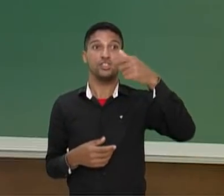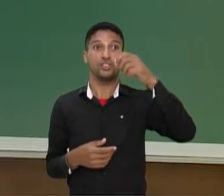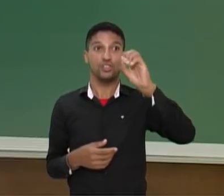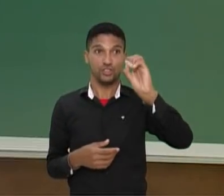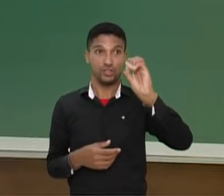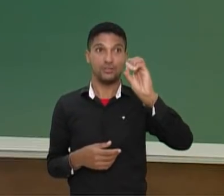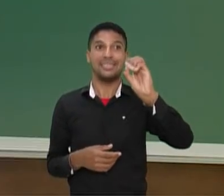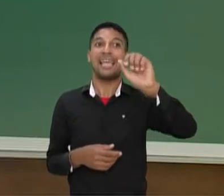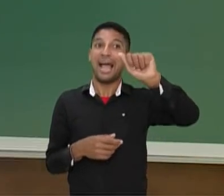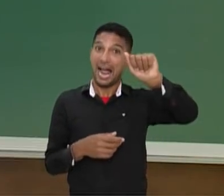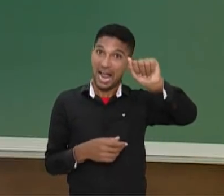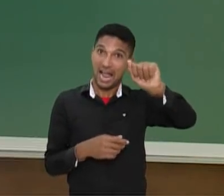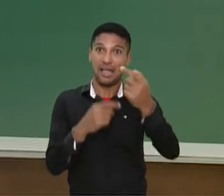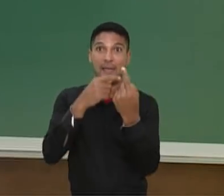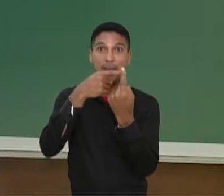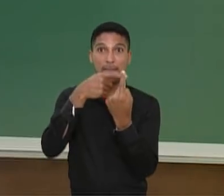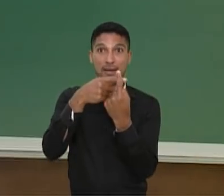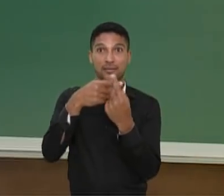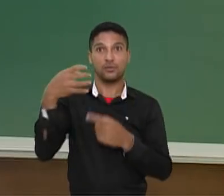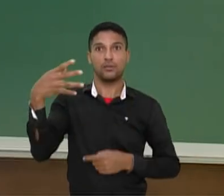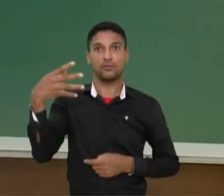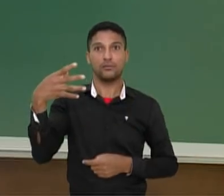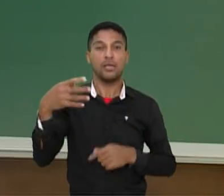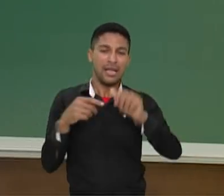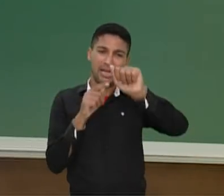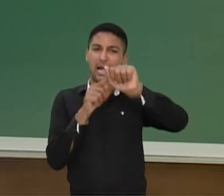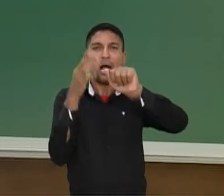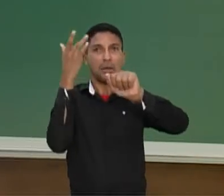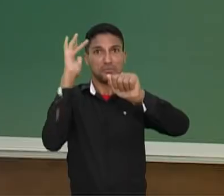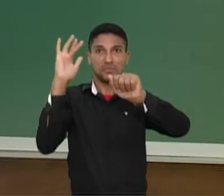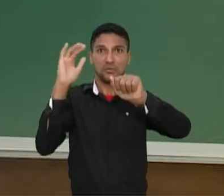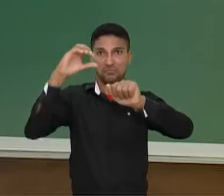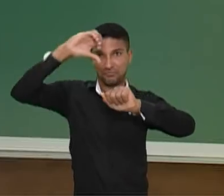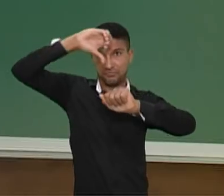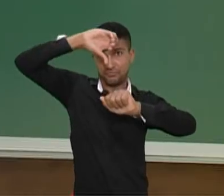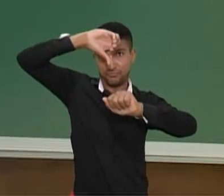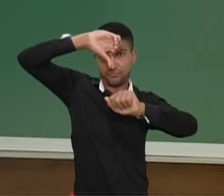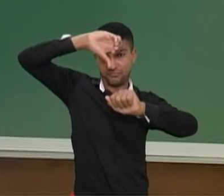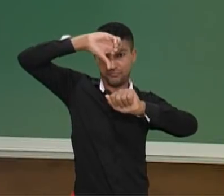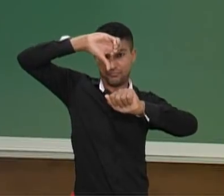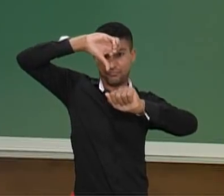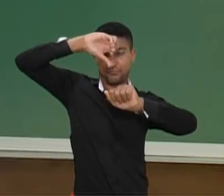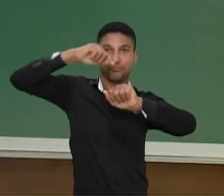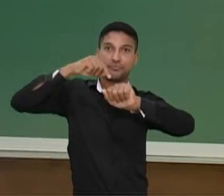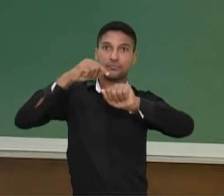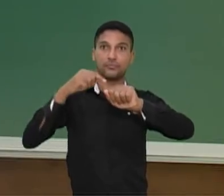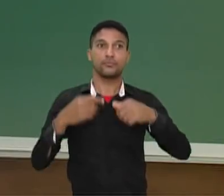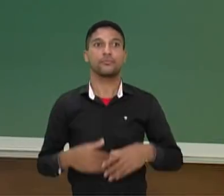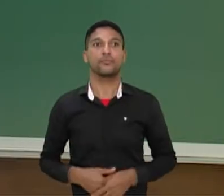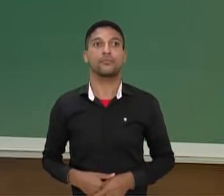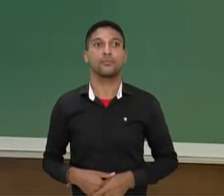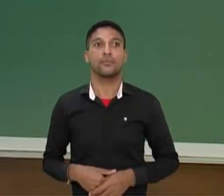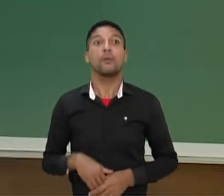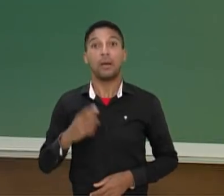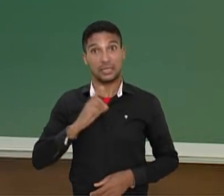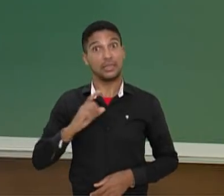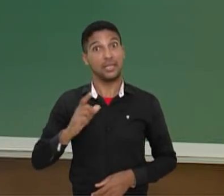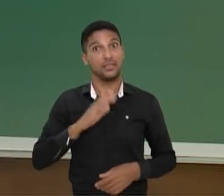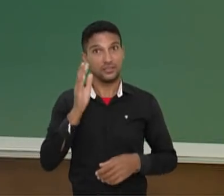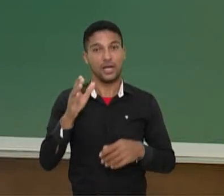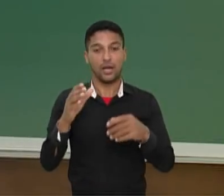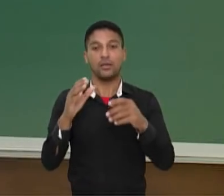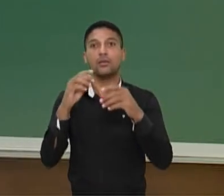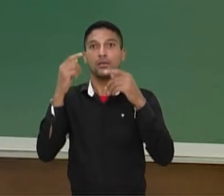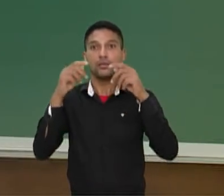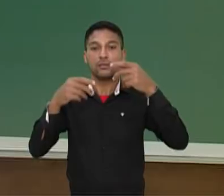tenho A aqui, eu não sei quanto vale A. Então, meu A vai continuar até a resposta. Mas o que eu tenho aqui é o perímetro.